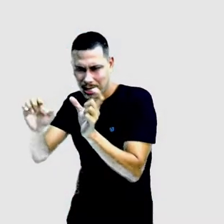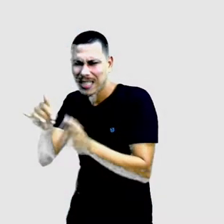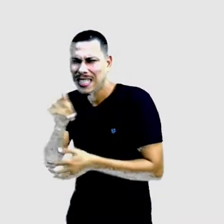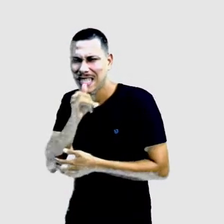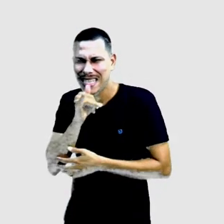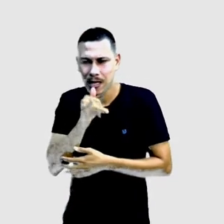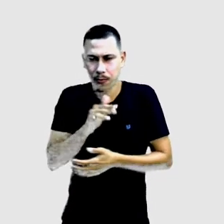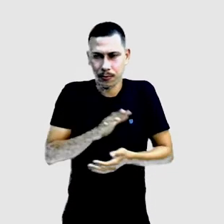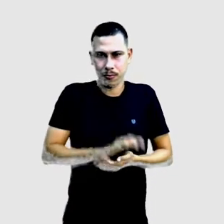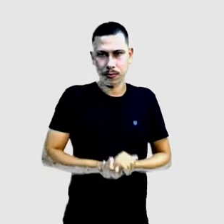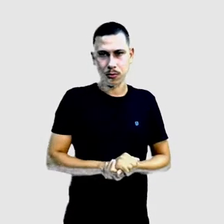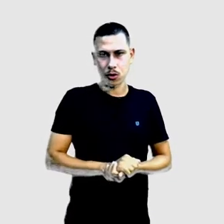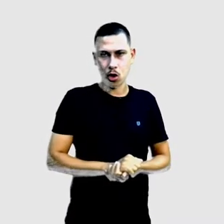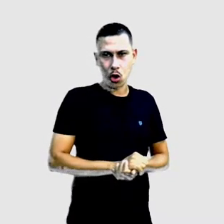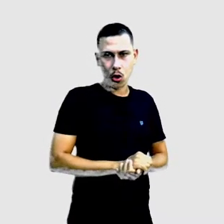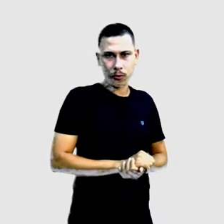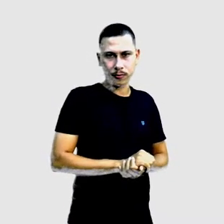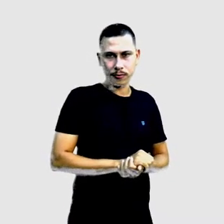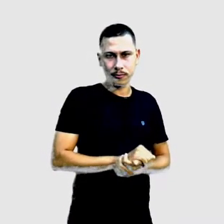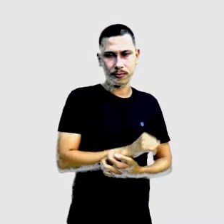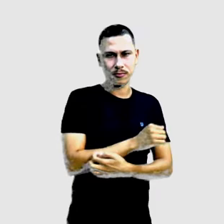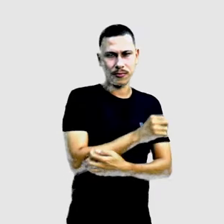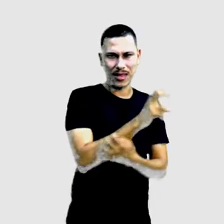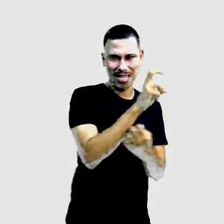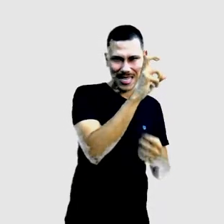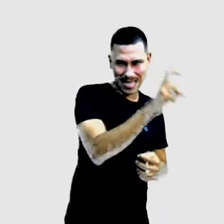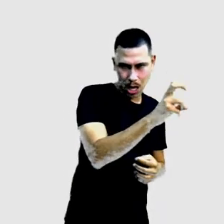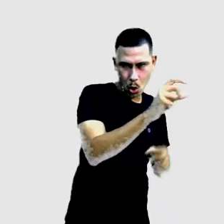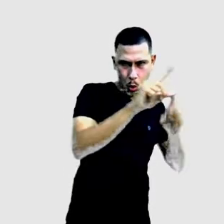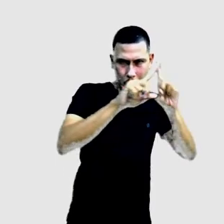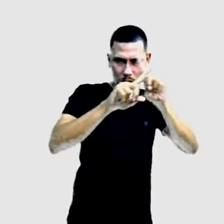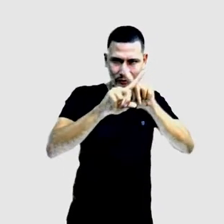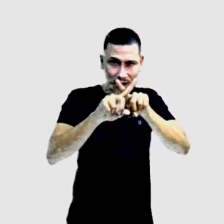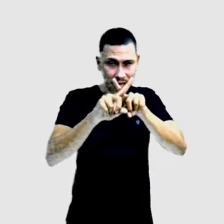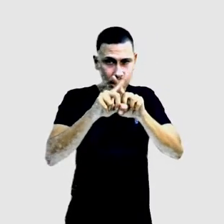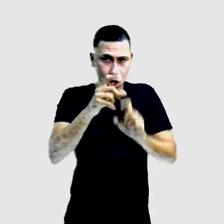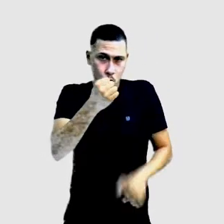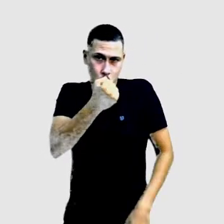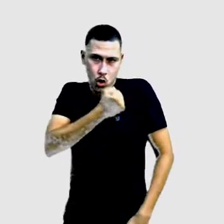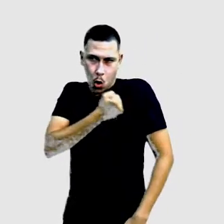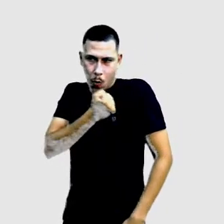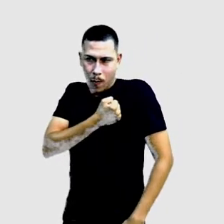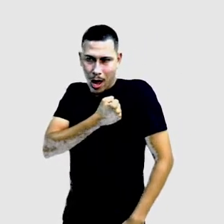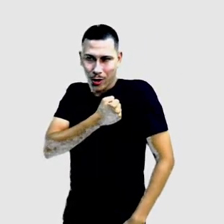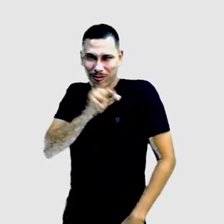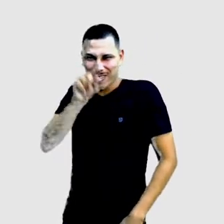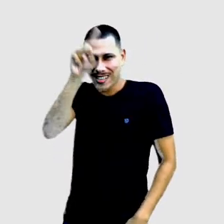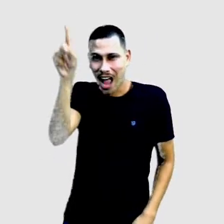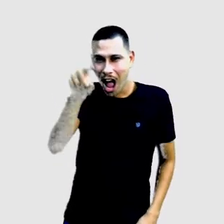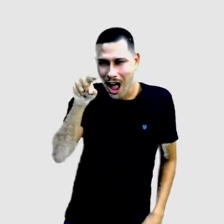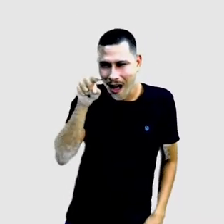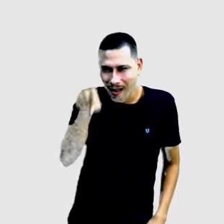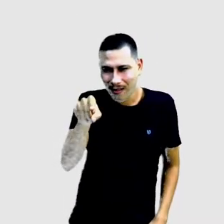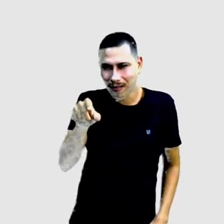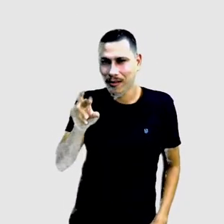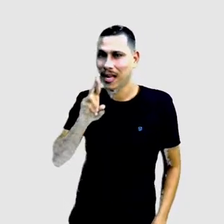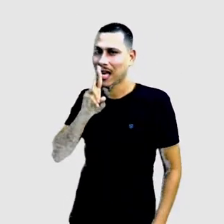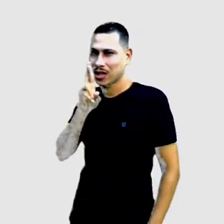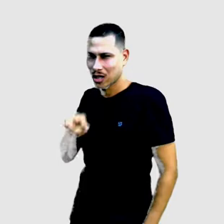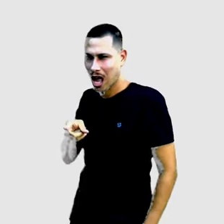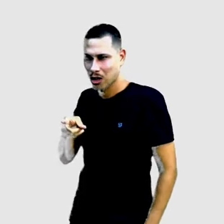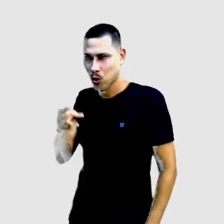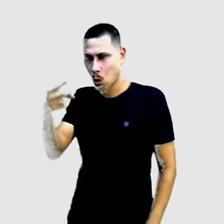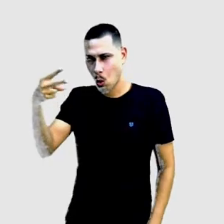Exemplo, multiplicando 5 por um número que está ali naquela interrogação, o resultado